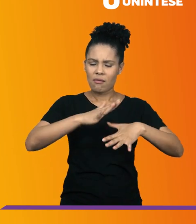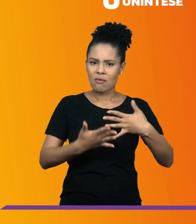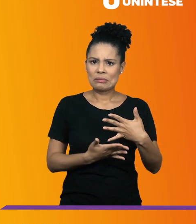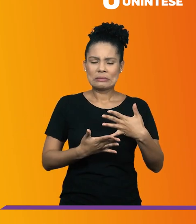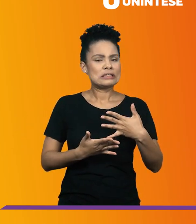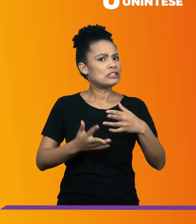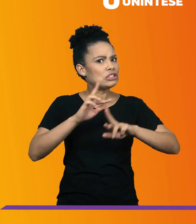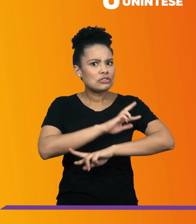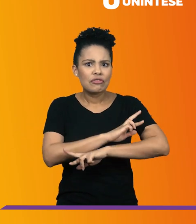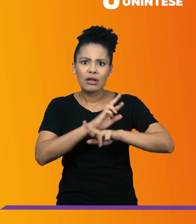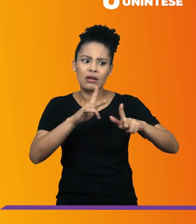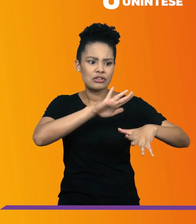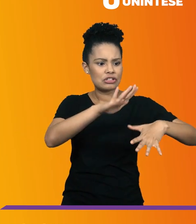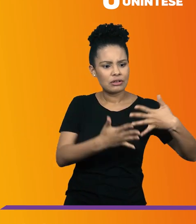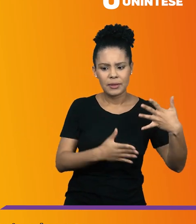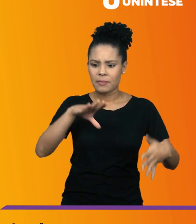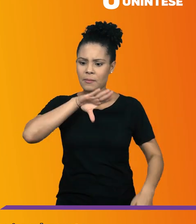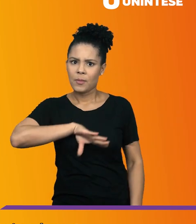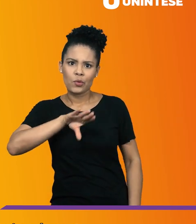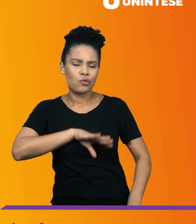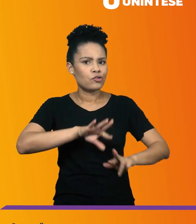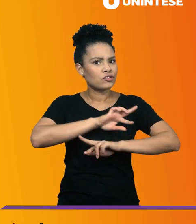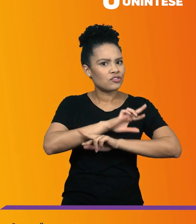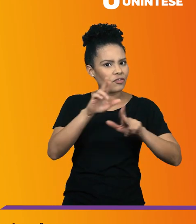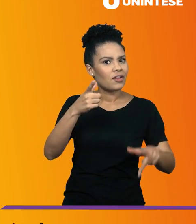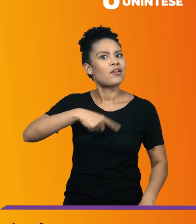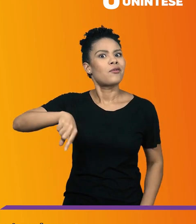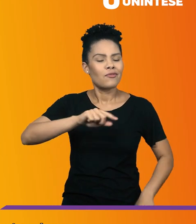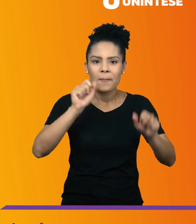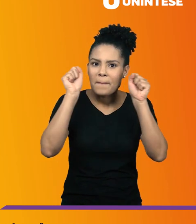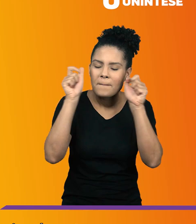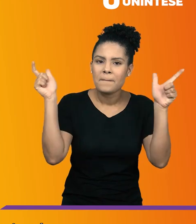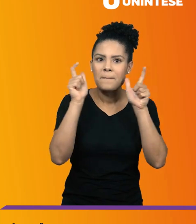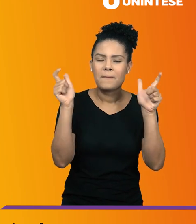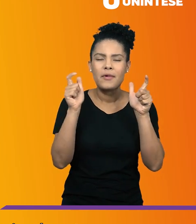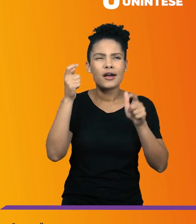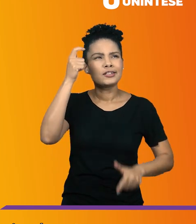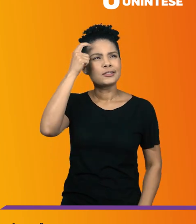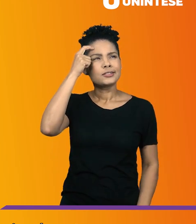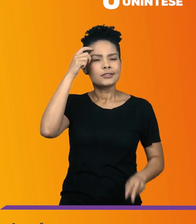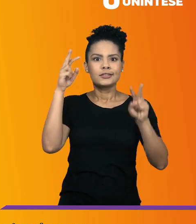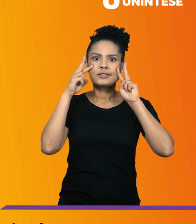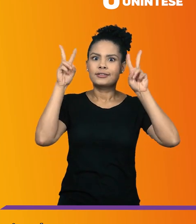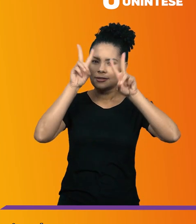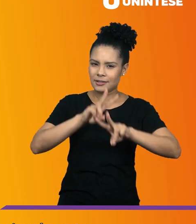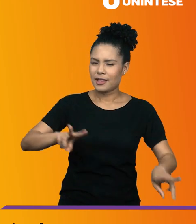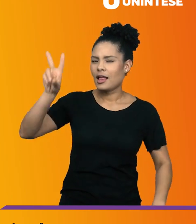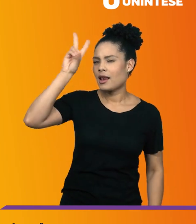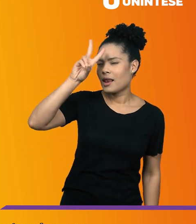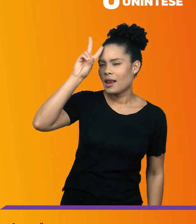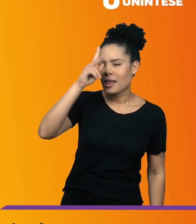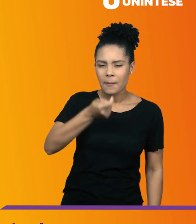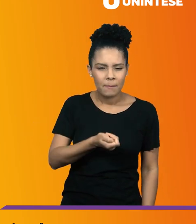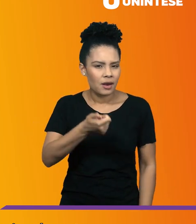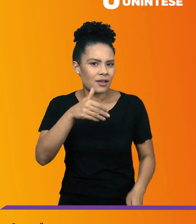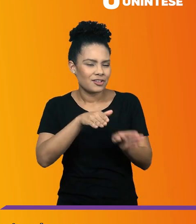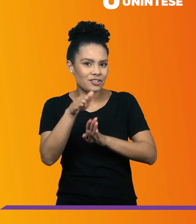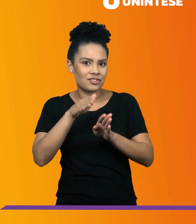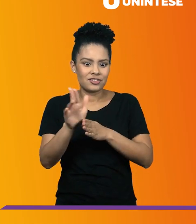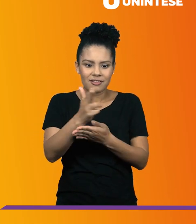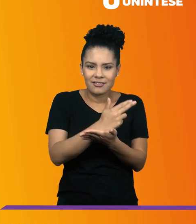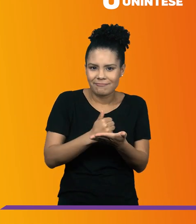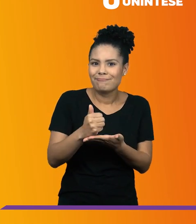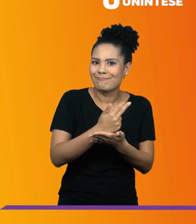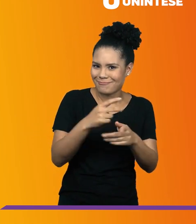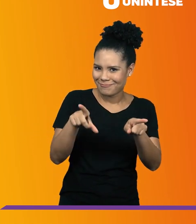é bem diferente da do português? Então prestem atenção, pensem visualmente, lembrem daquela dica dos desenhos